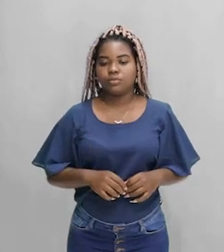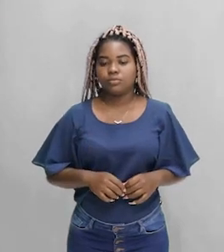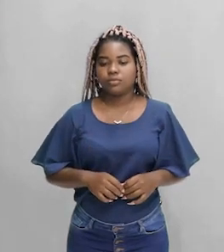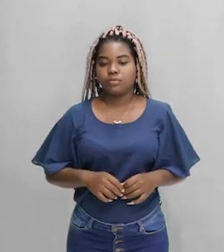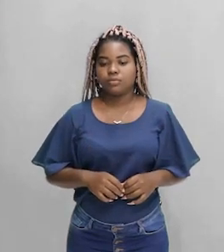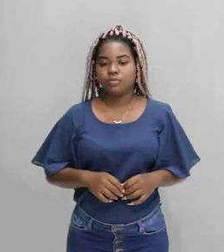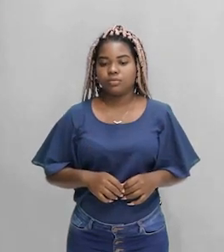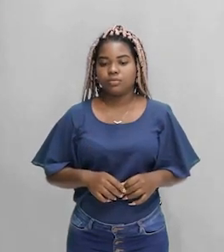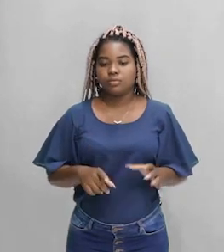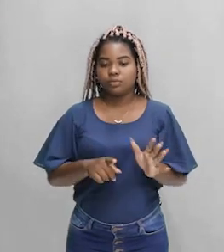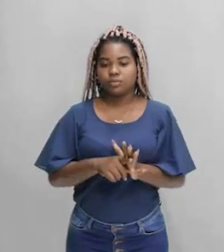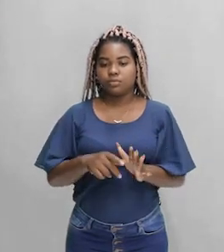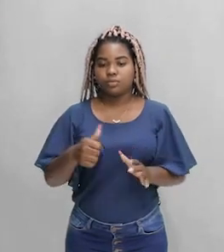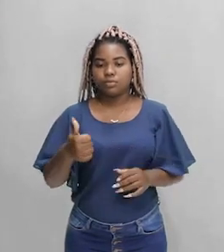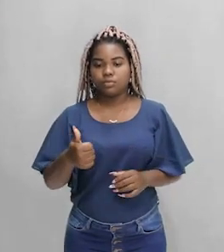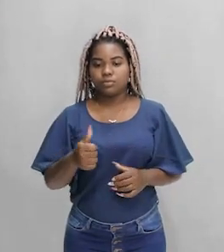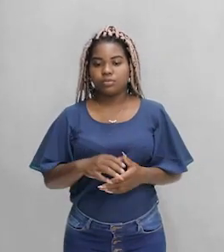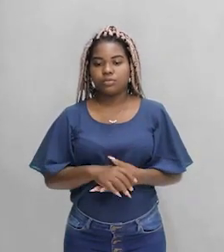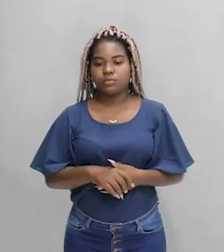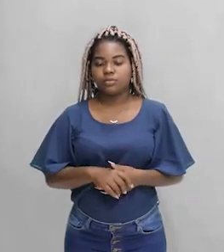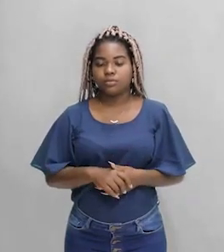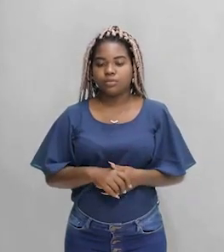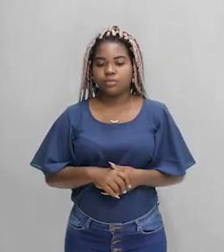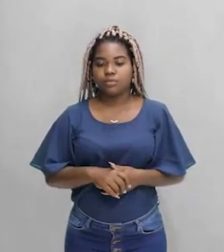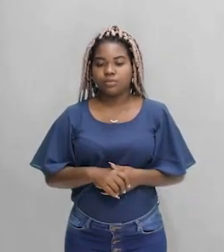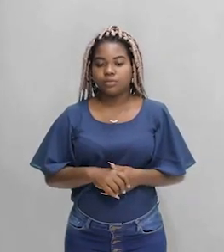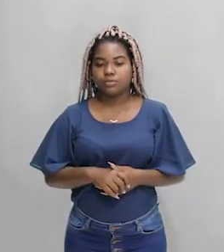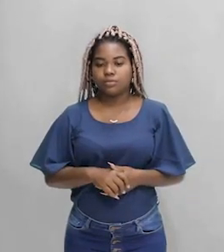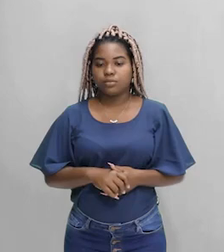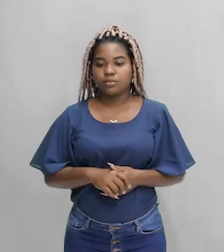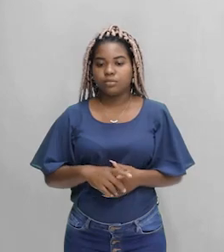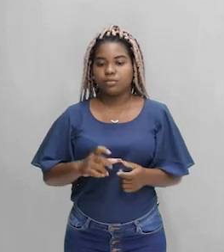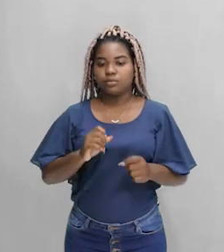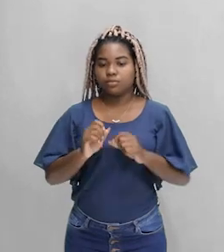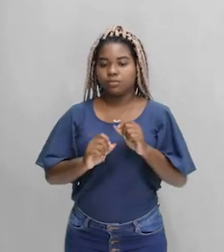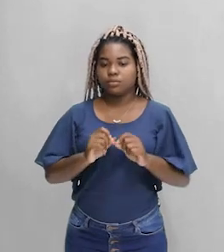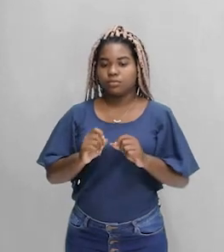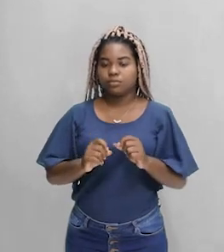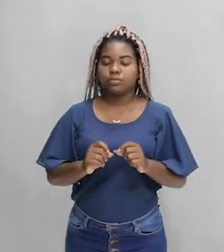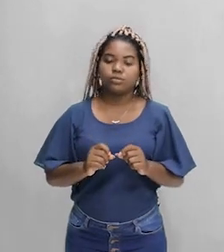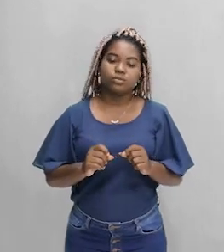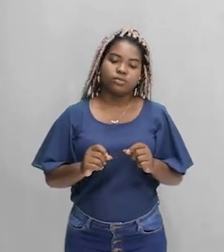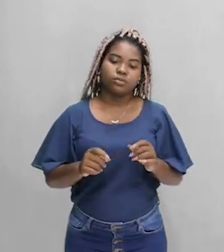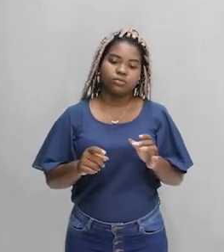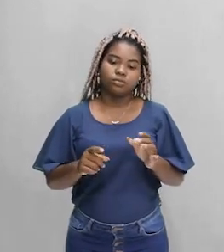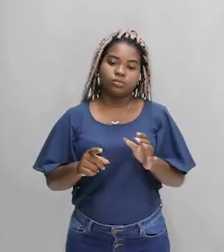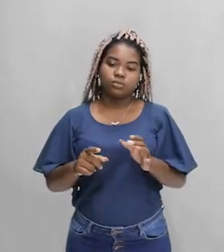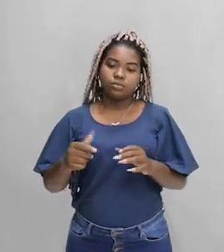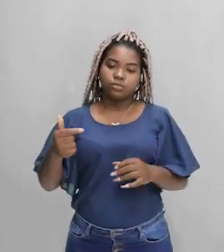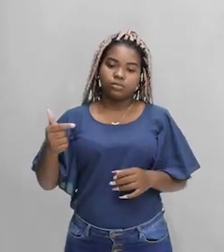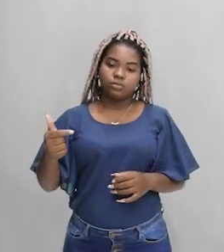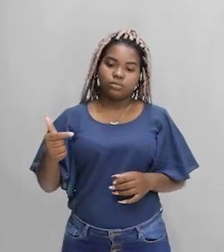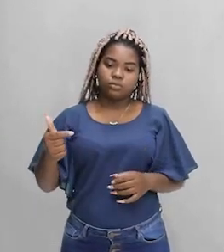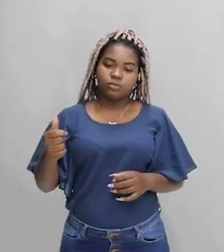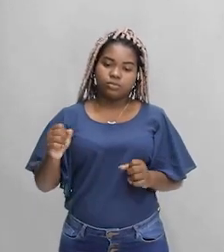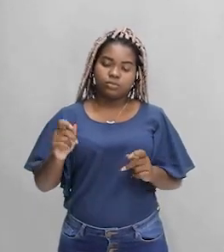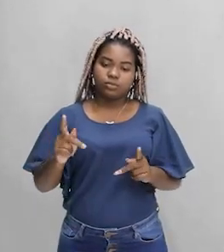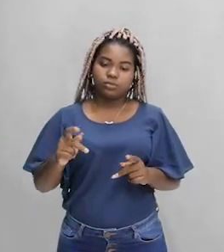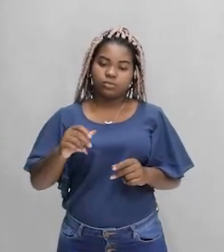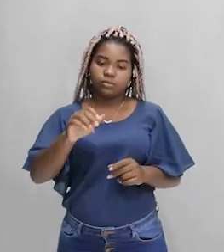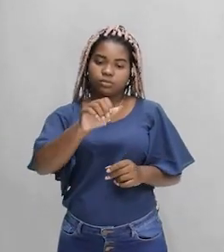Pelo menos 1, que seria. Ó, aqui está menos 1, então o 2 que multiplica o menos 1, então dá o menos 2.